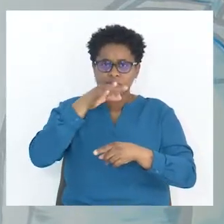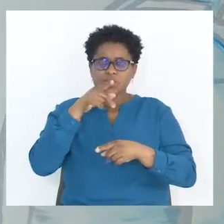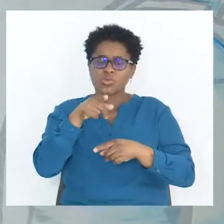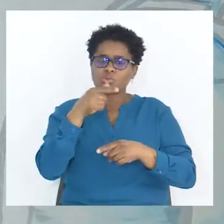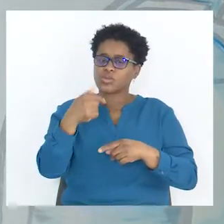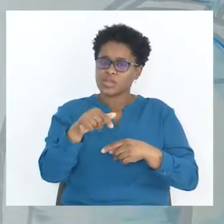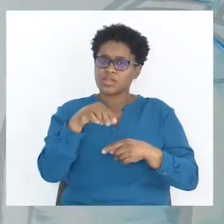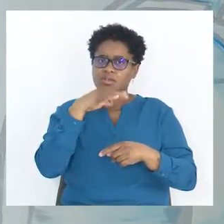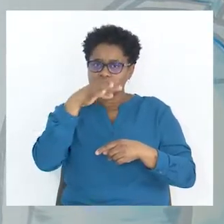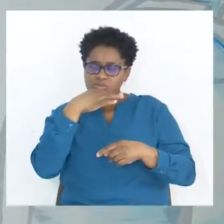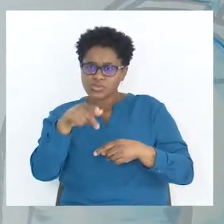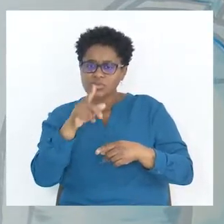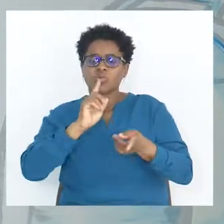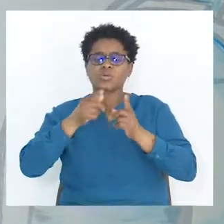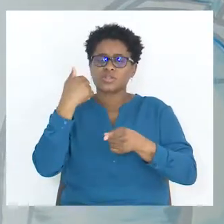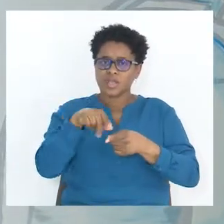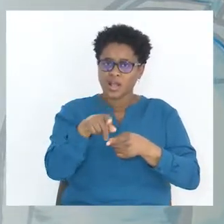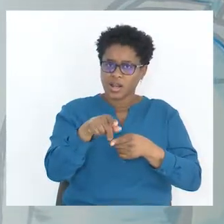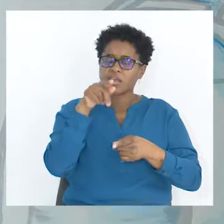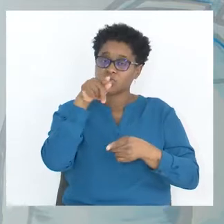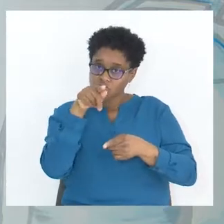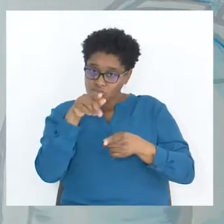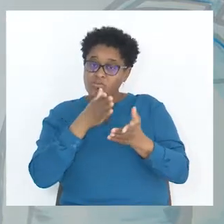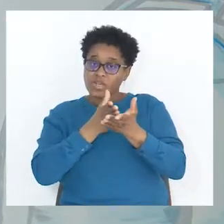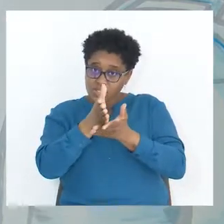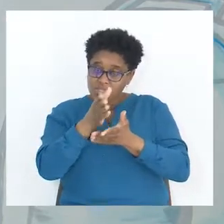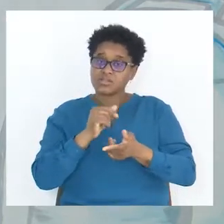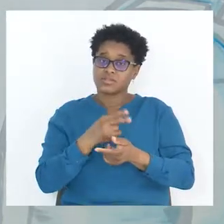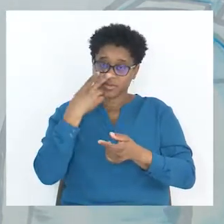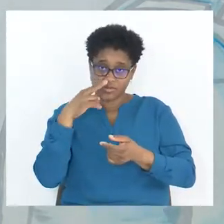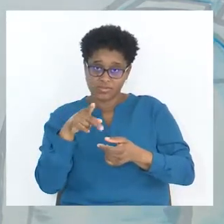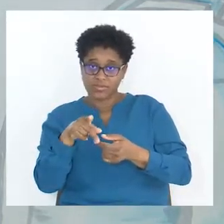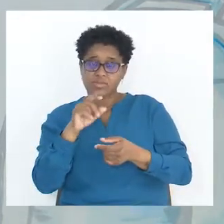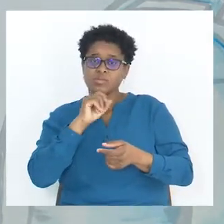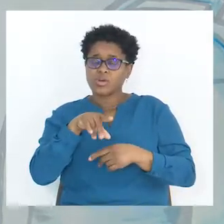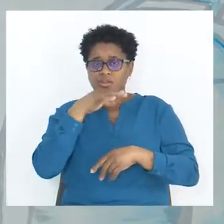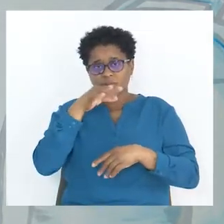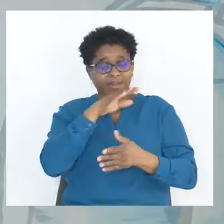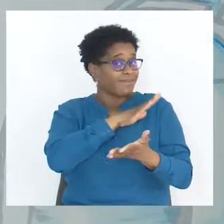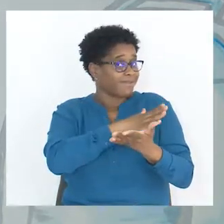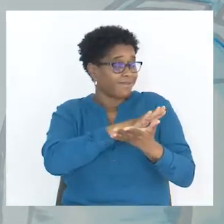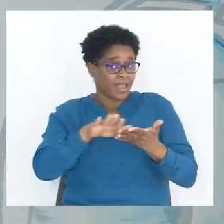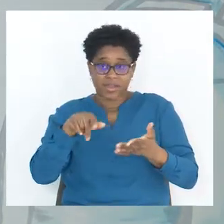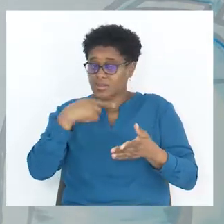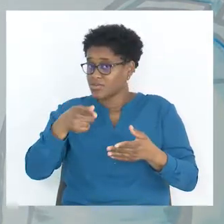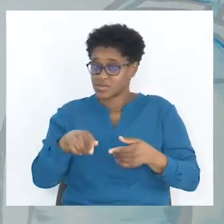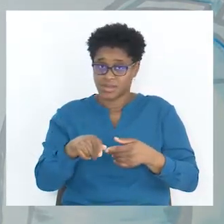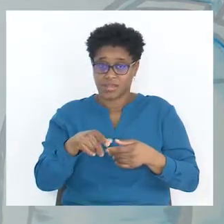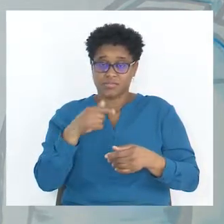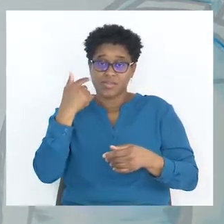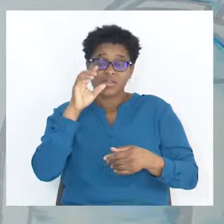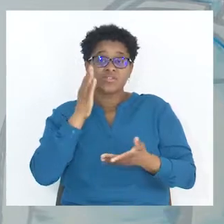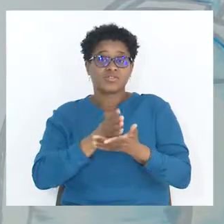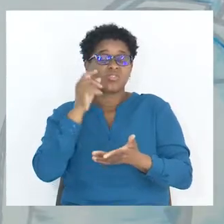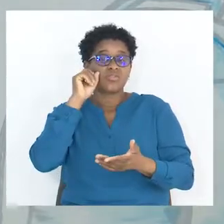lá um discurso, é o que está lá, é o que tu vais seguir. Tu não podes dizer, eu não gosto disto. Não. É o que está